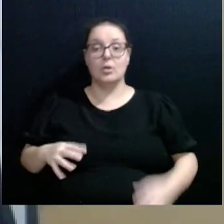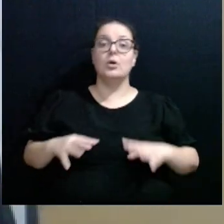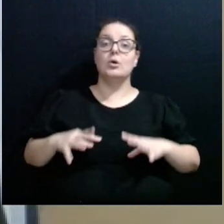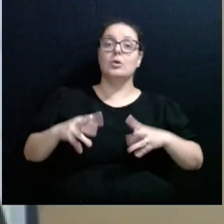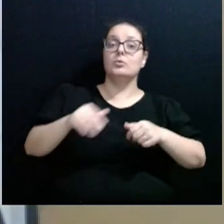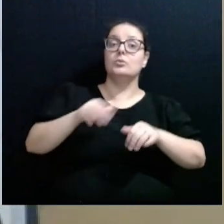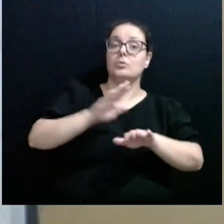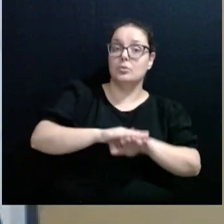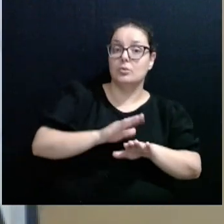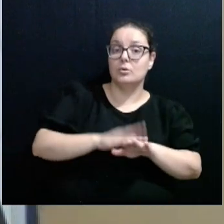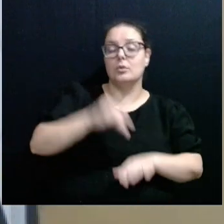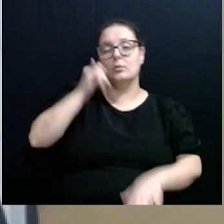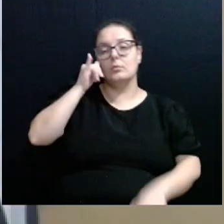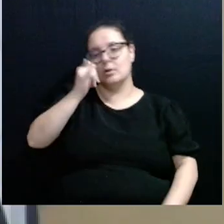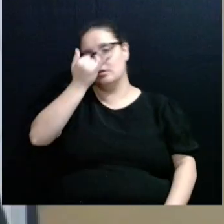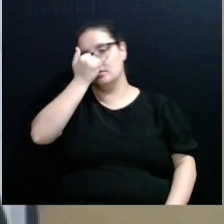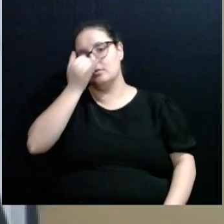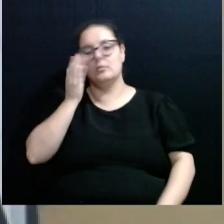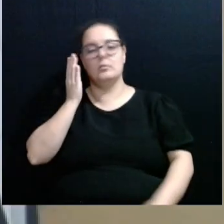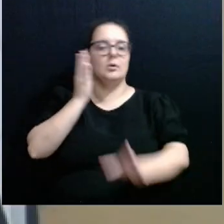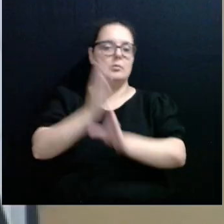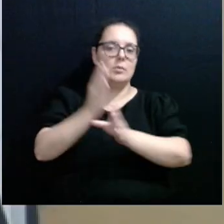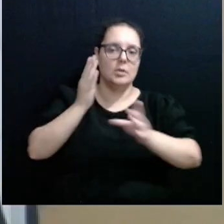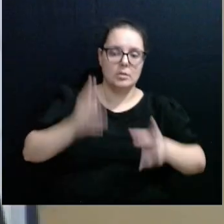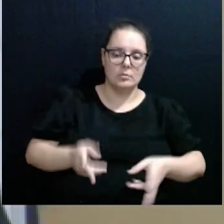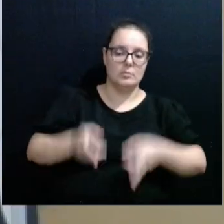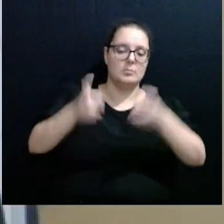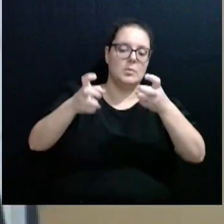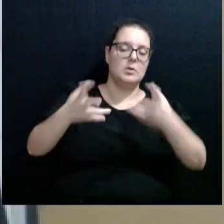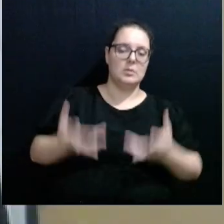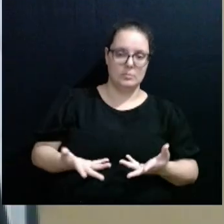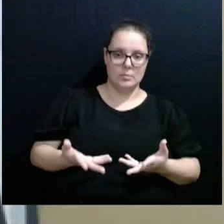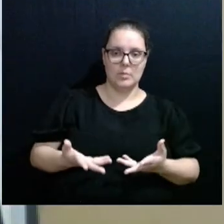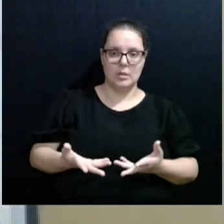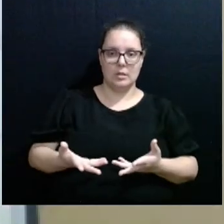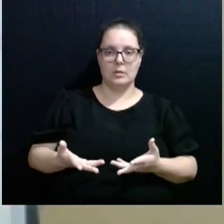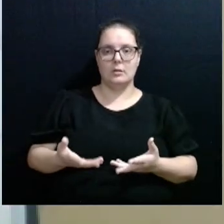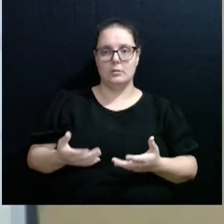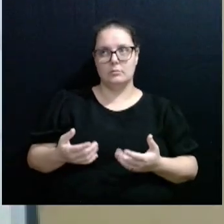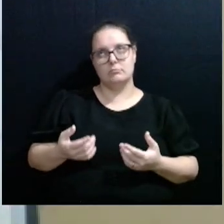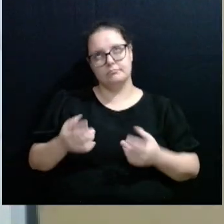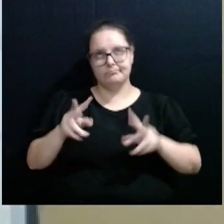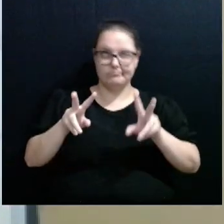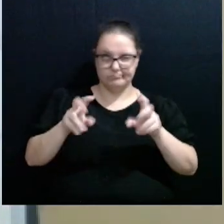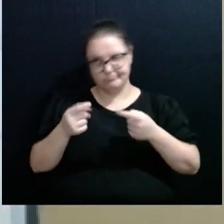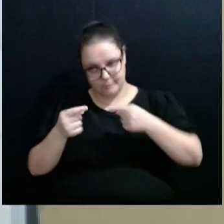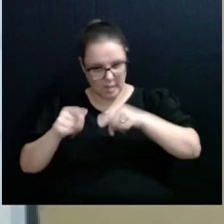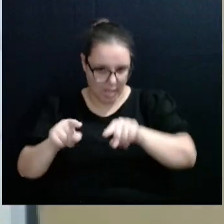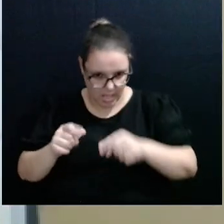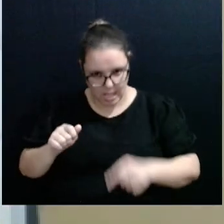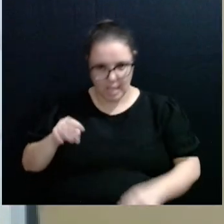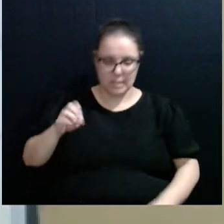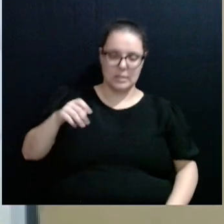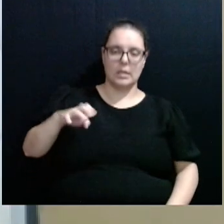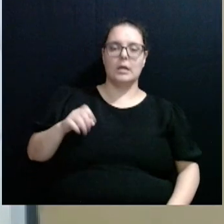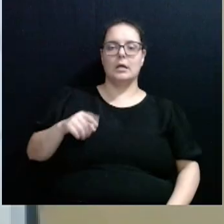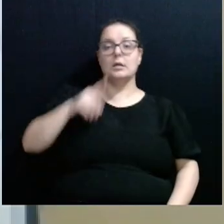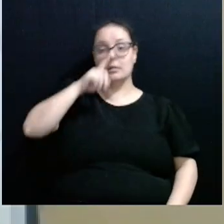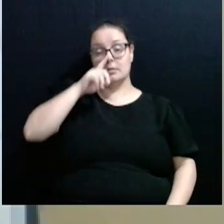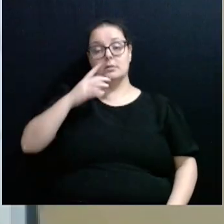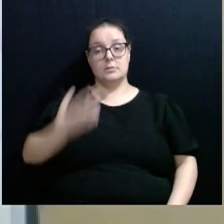prevenção, identificação e ataque, digamos assim, a esses riscos,